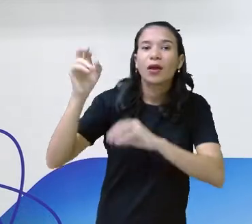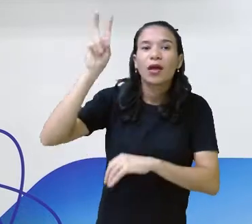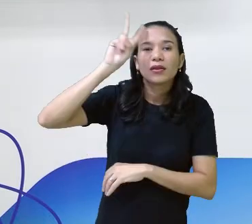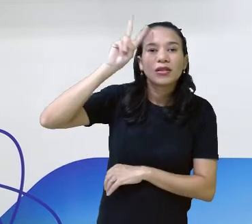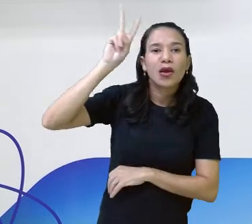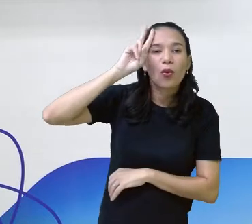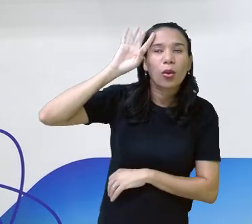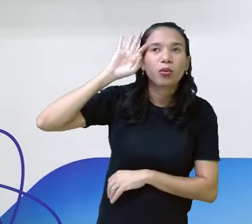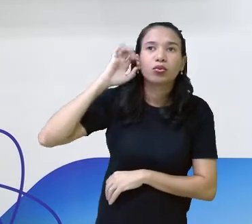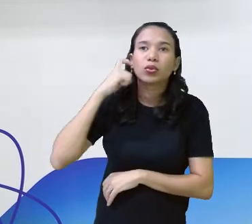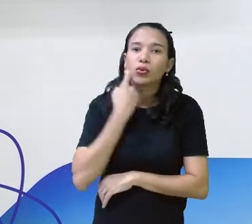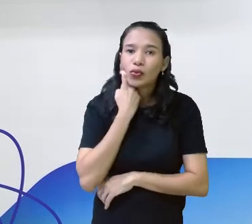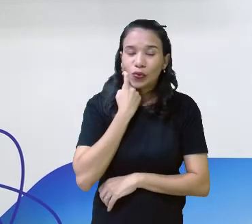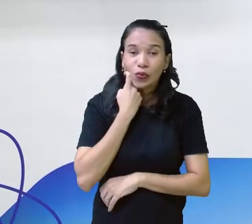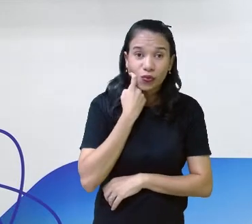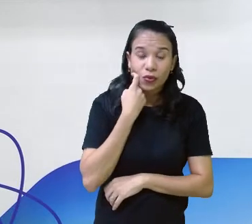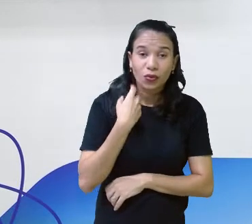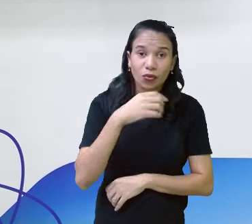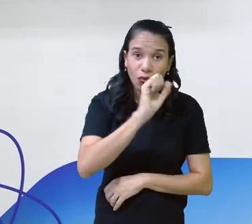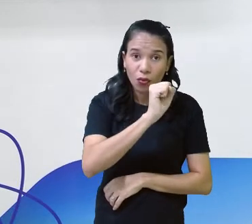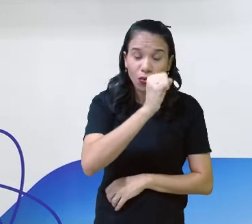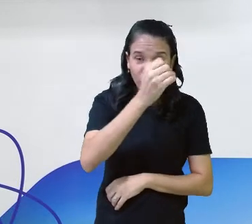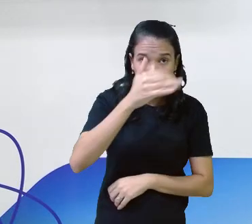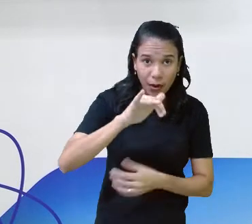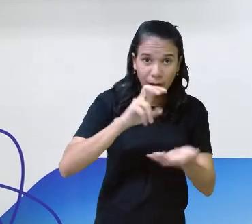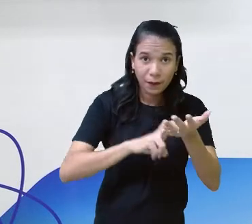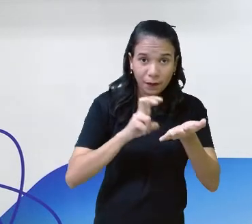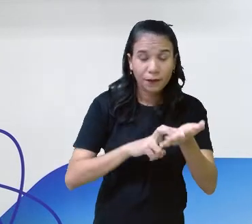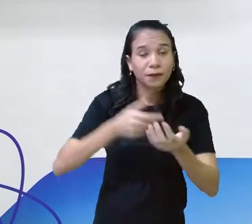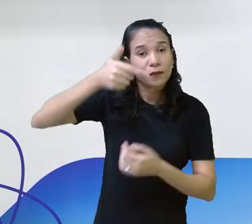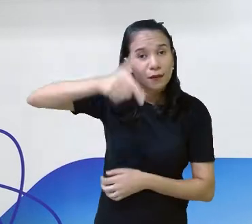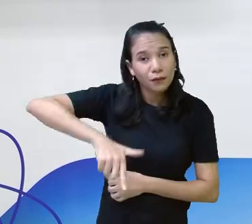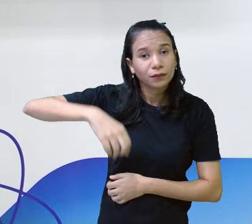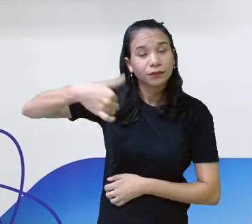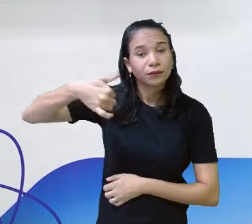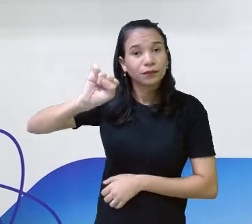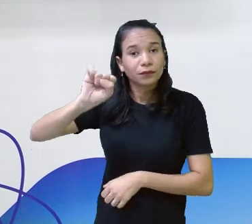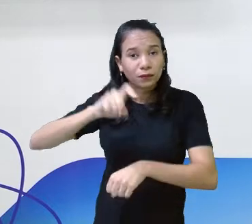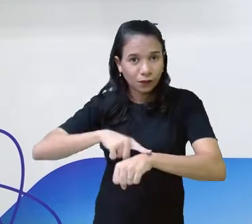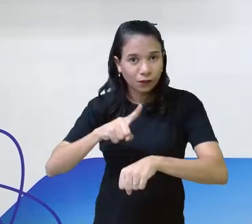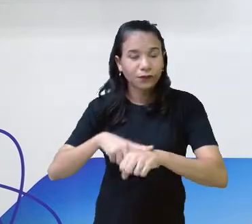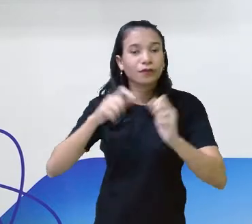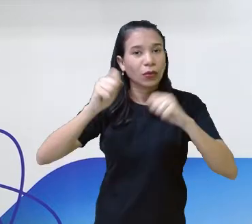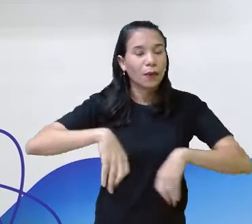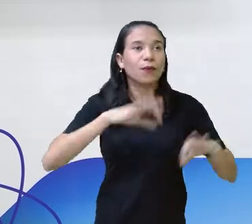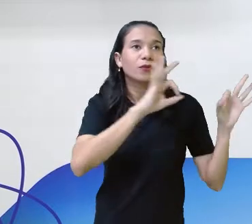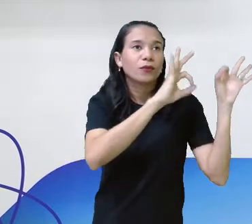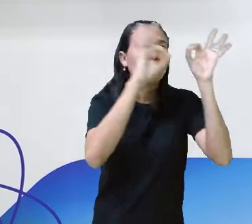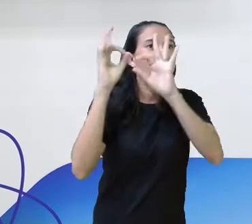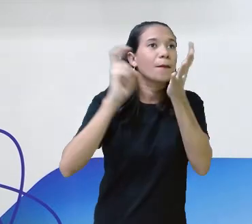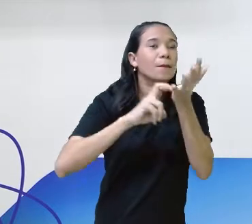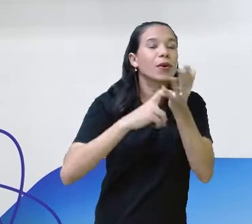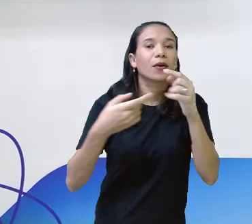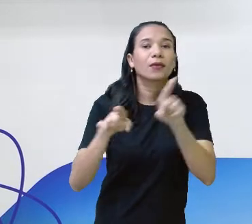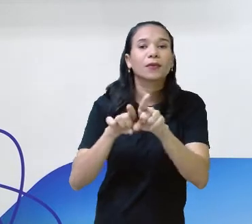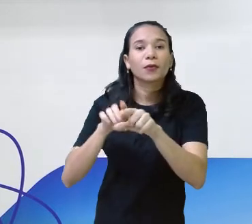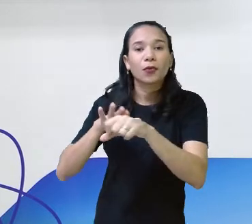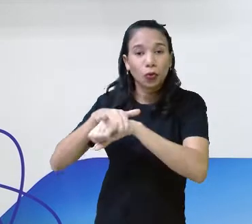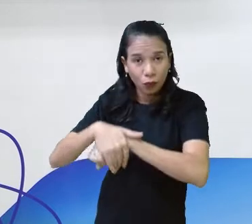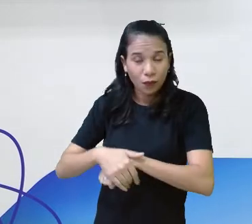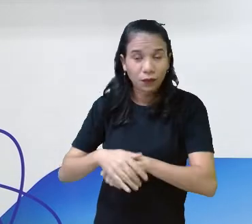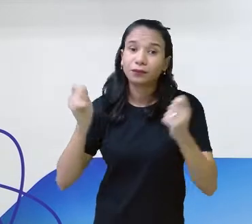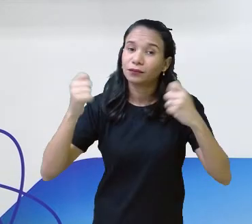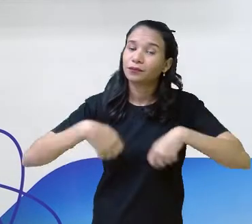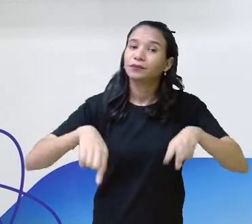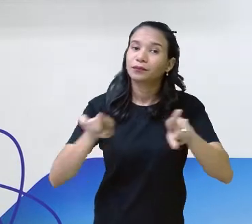sexta ao vivo às 8h30 e tem reprise às 18 horas. Então você pode ver de manhã e à noite. Você